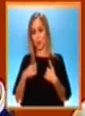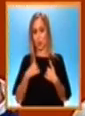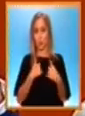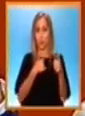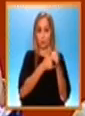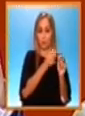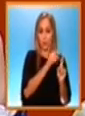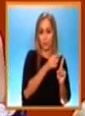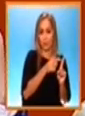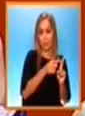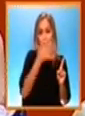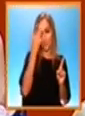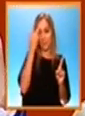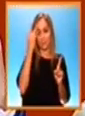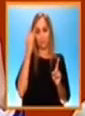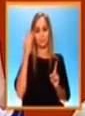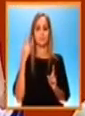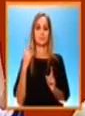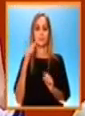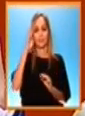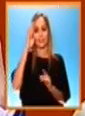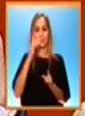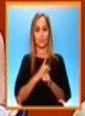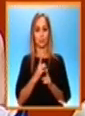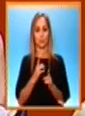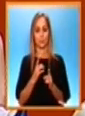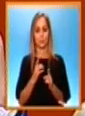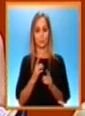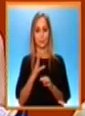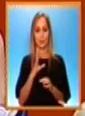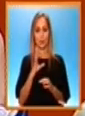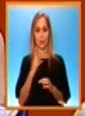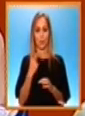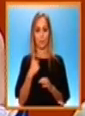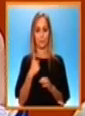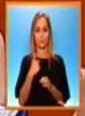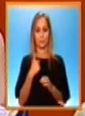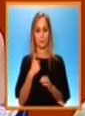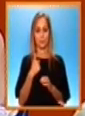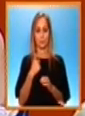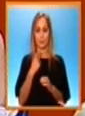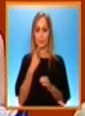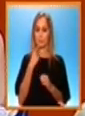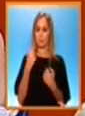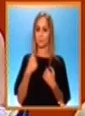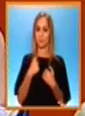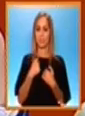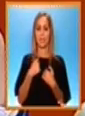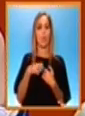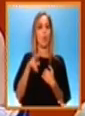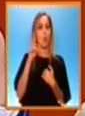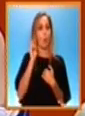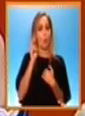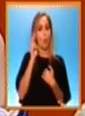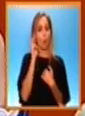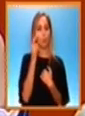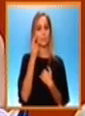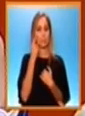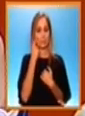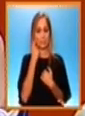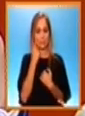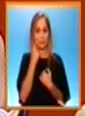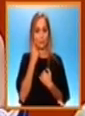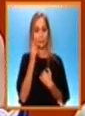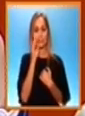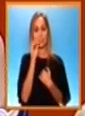É um facto de vida. Sabes porquê? Porque enquanto se eles me disserem alguma coisa, eu vou ouvir e ter atenção. E